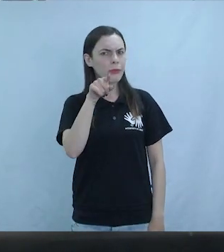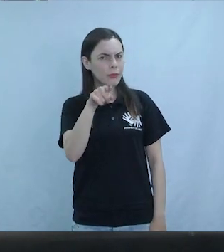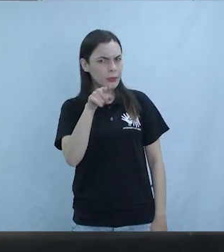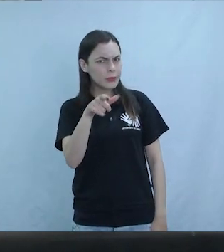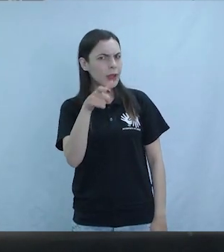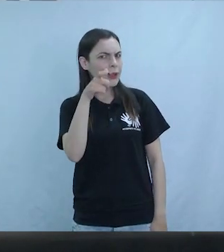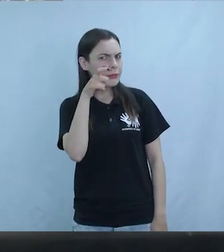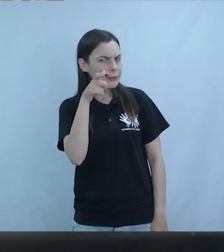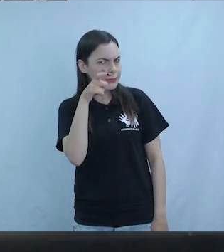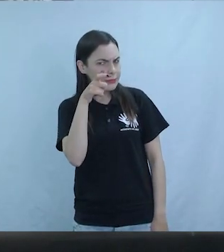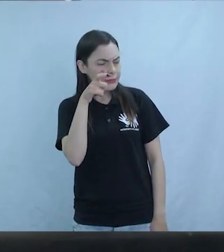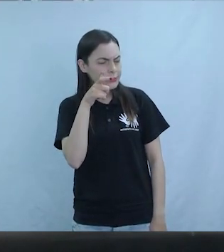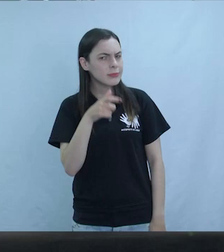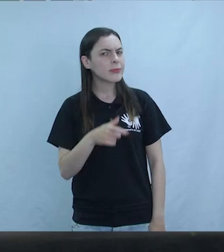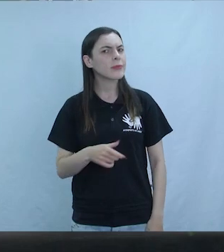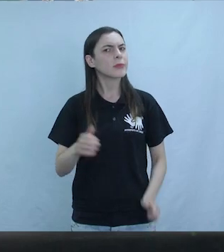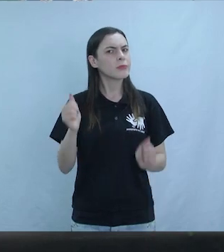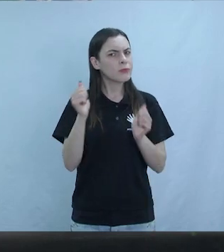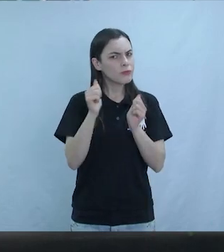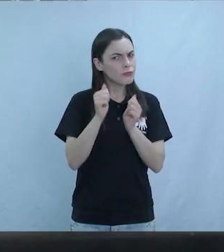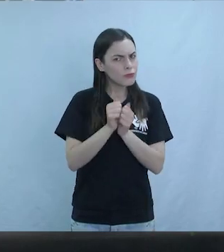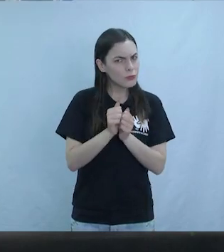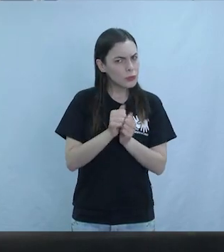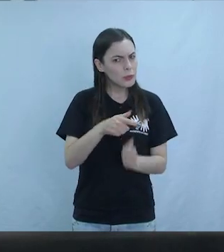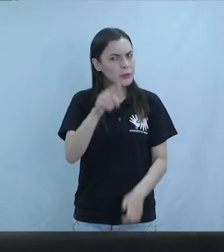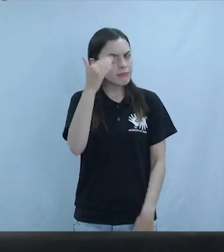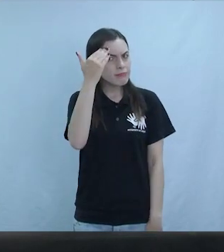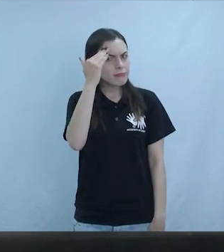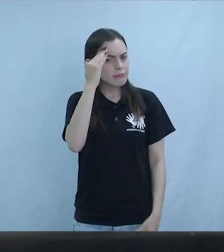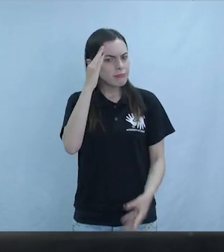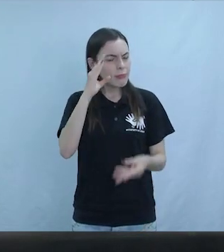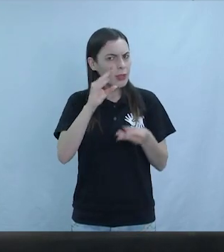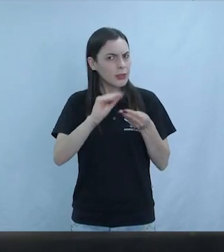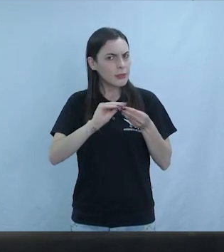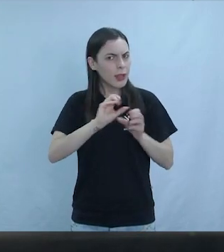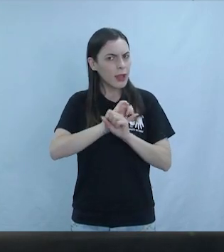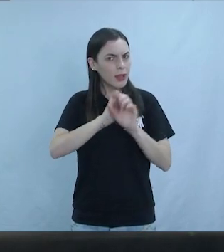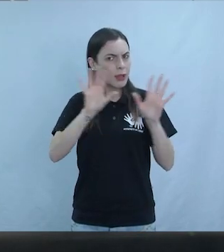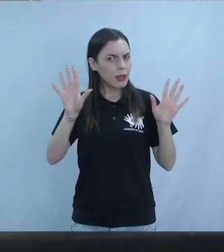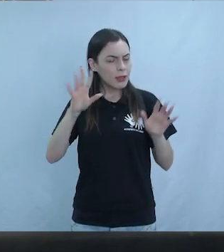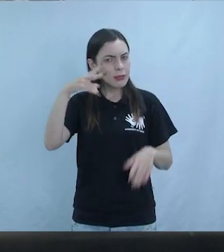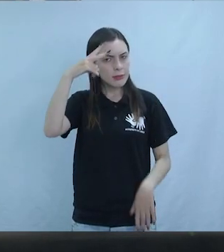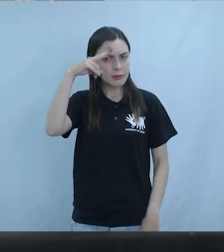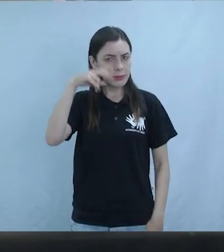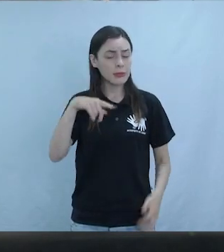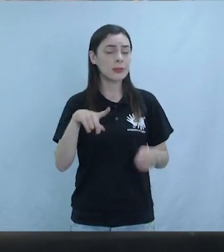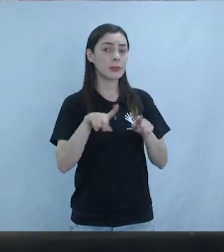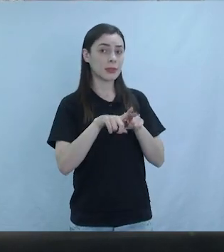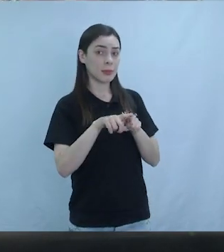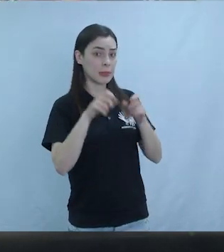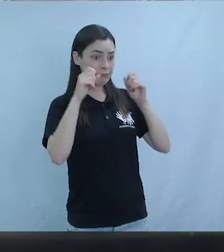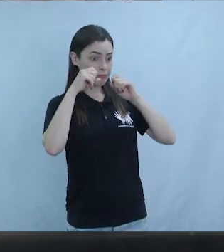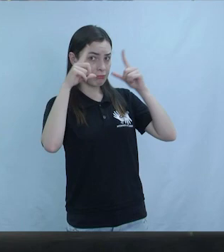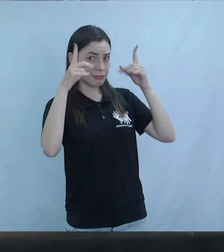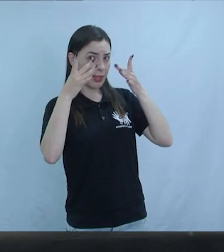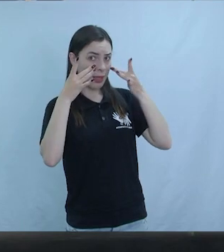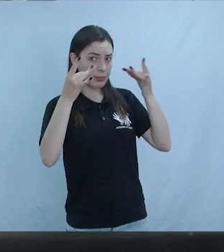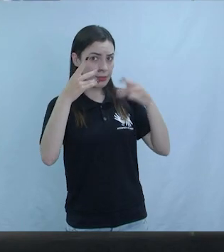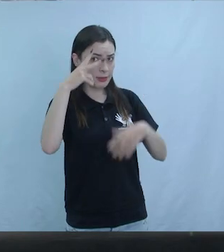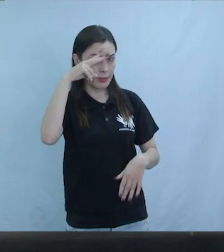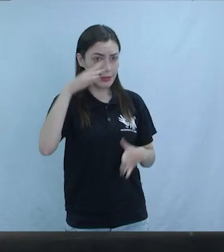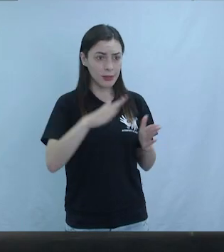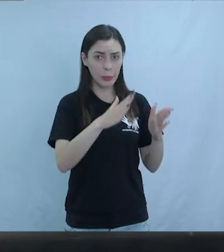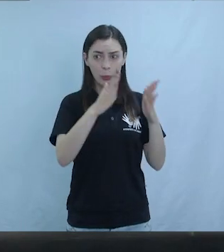casa, vocês venham conosco para ver se entenderam bem da história. Vamos ver se eles prestaram bem atenção na nossa história.